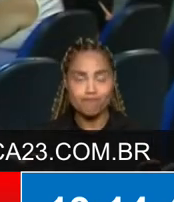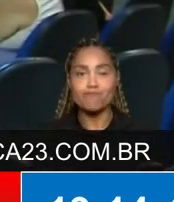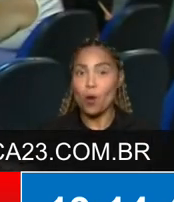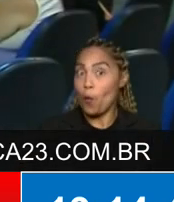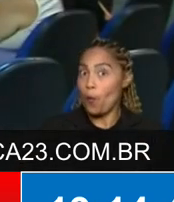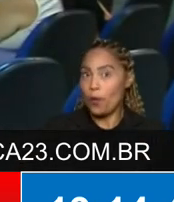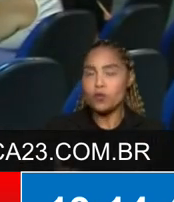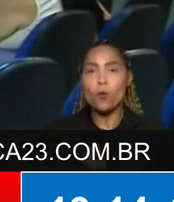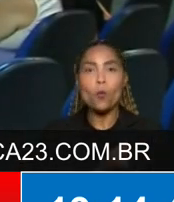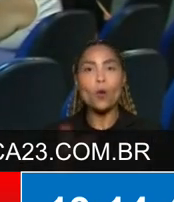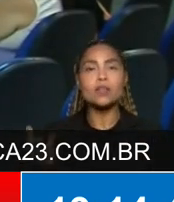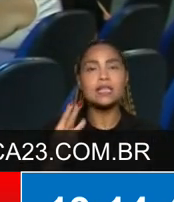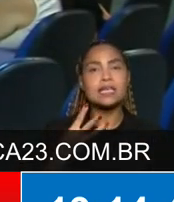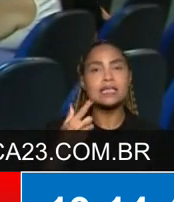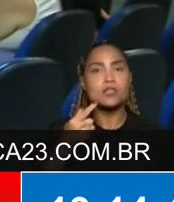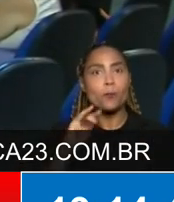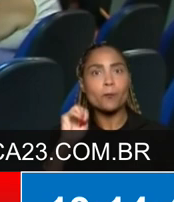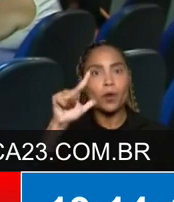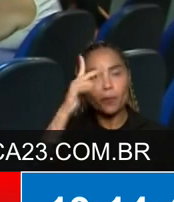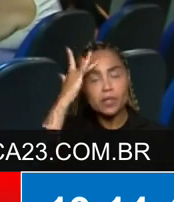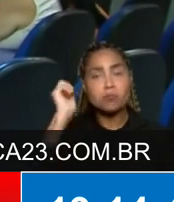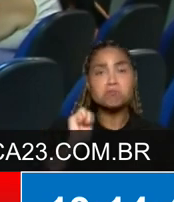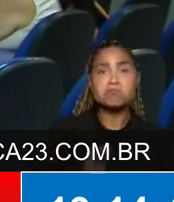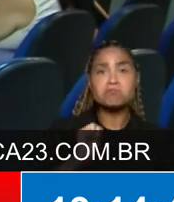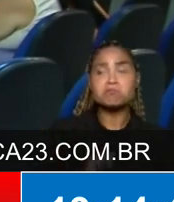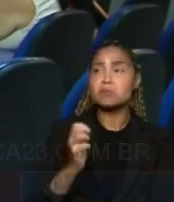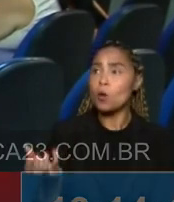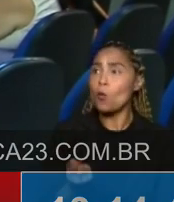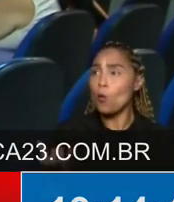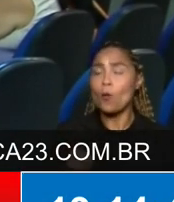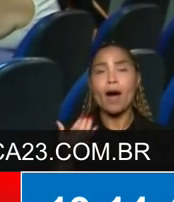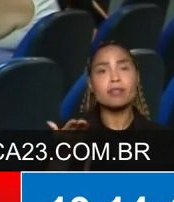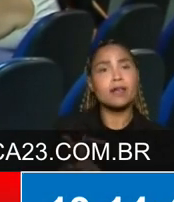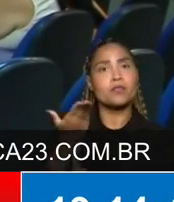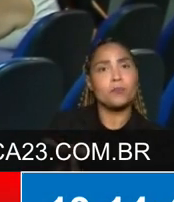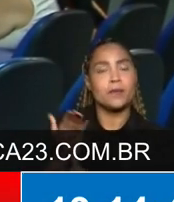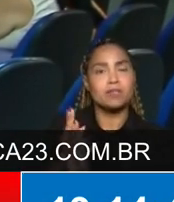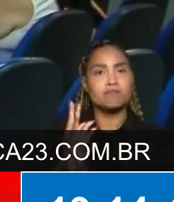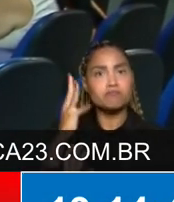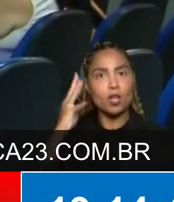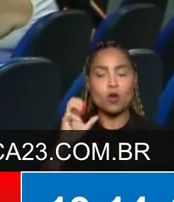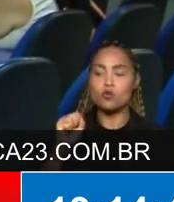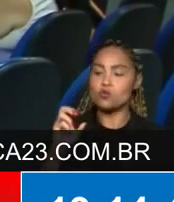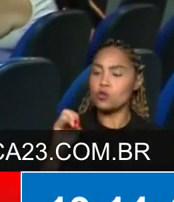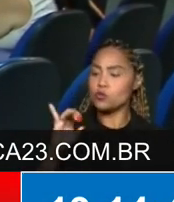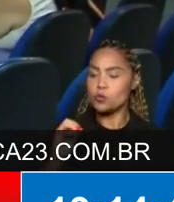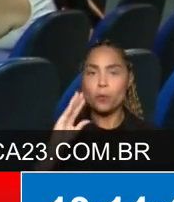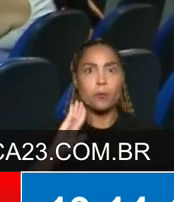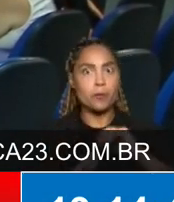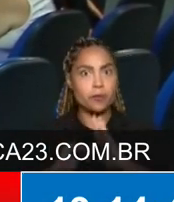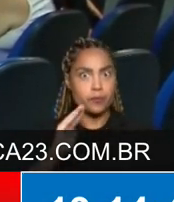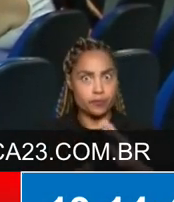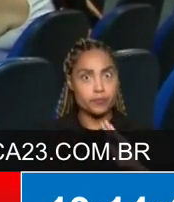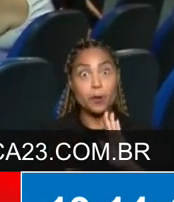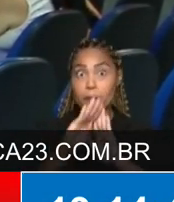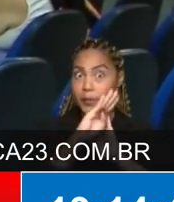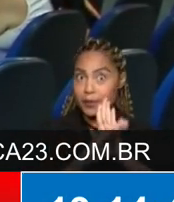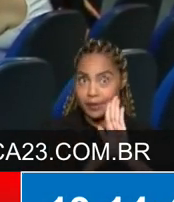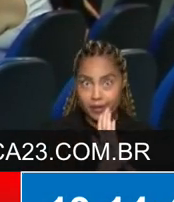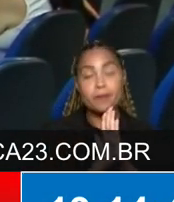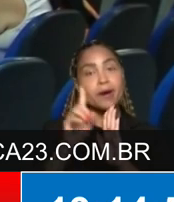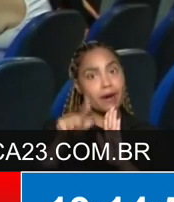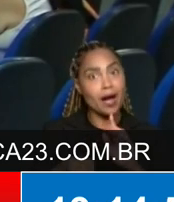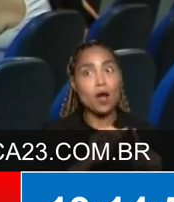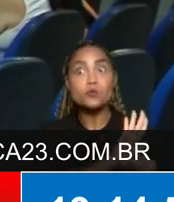são 37 mil segurados à espera por esse atendimento socioprofissional. O programa de